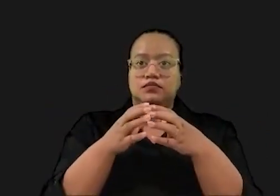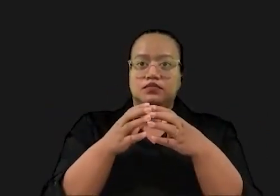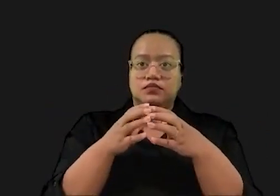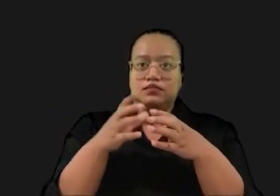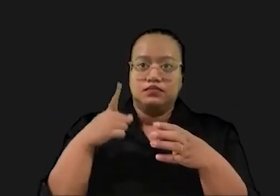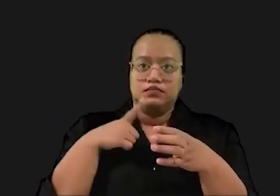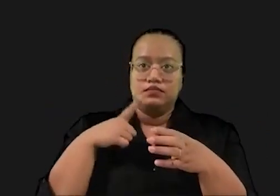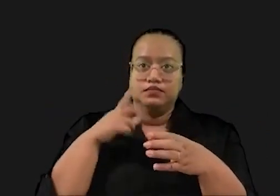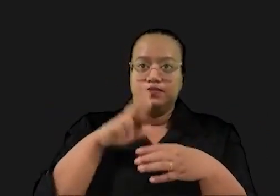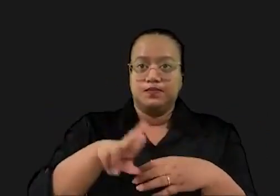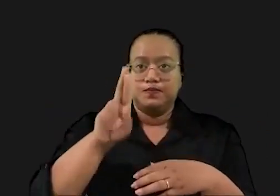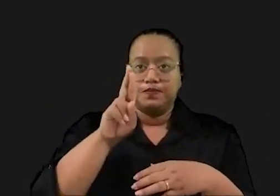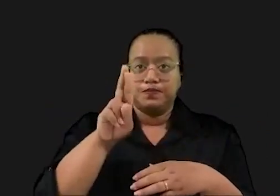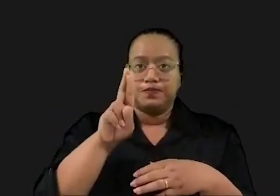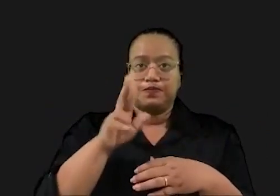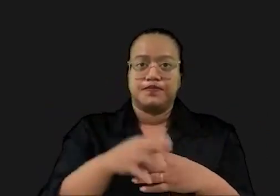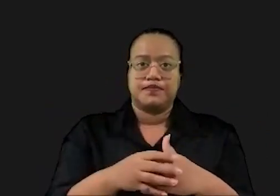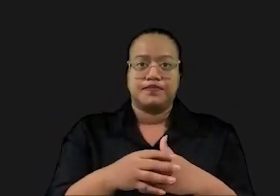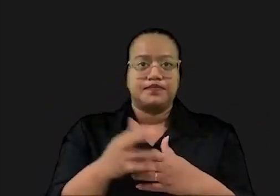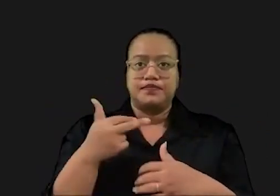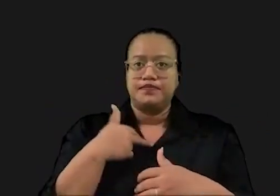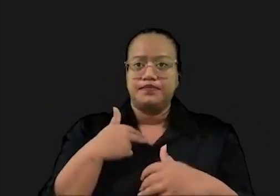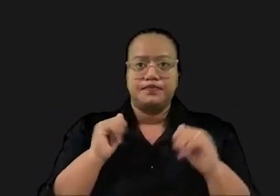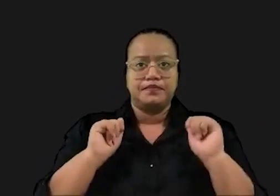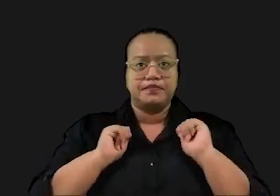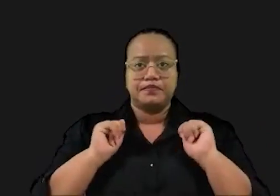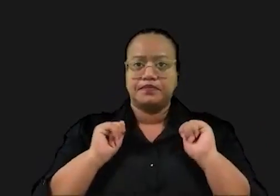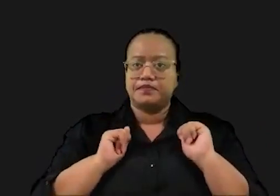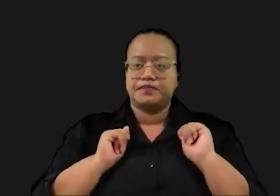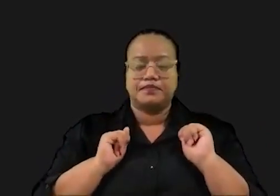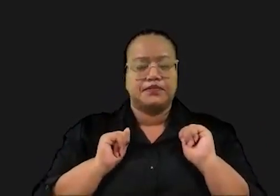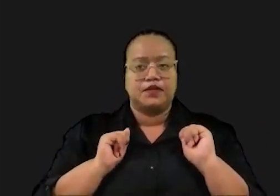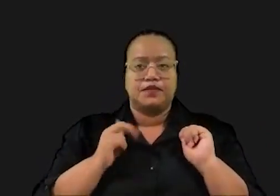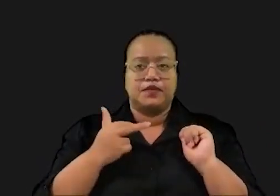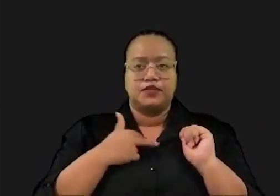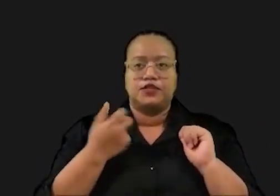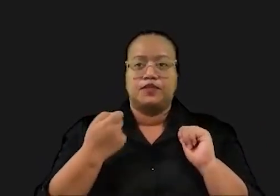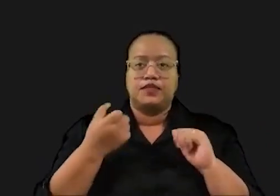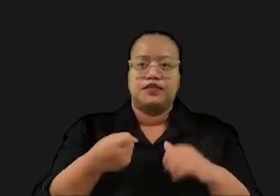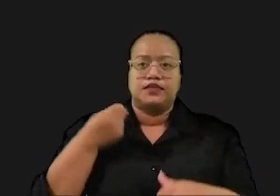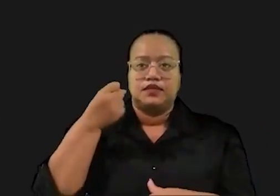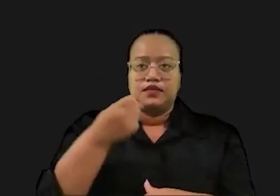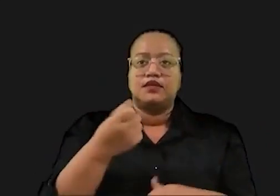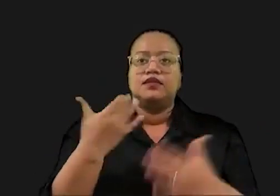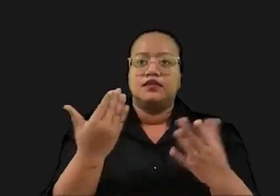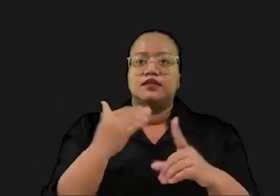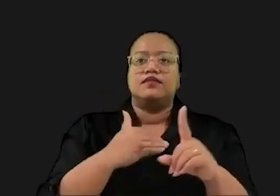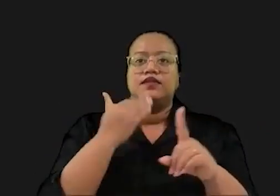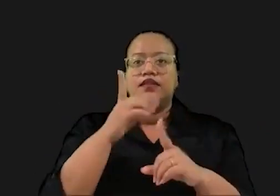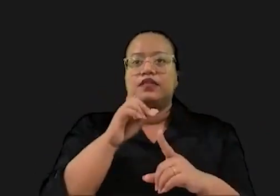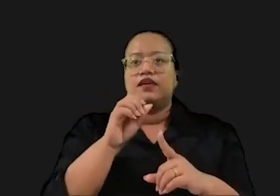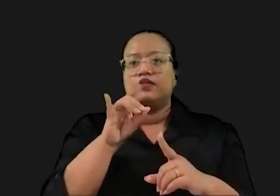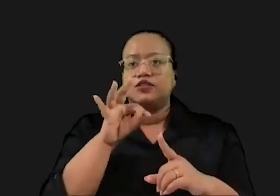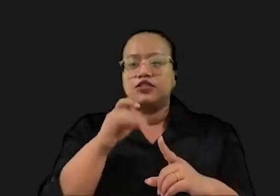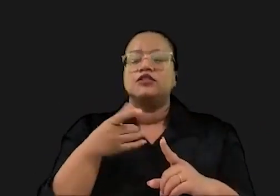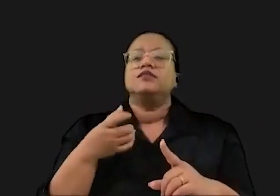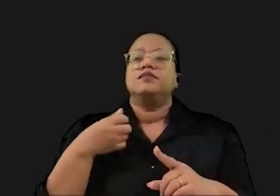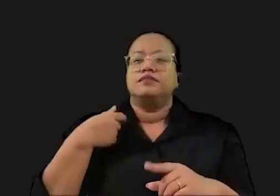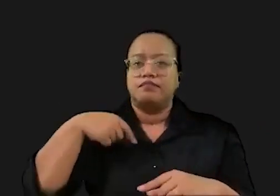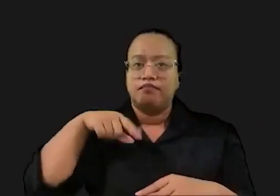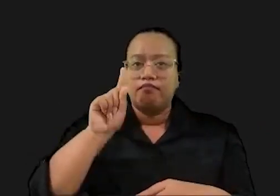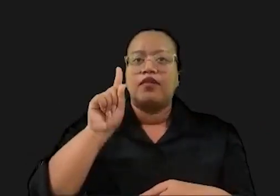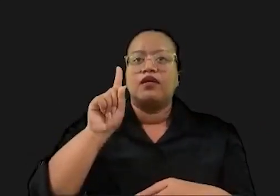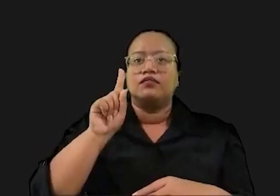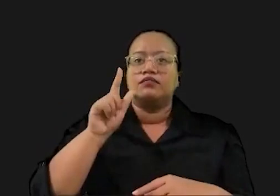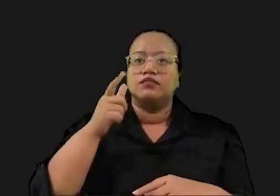nos omitir. Nós devemos estar presentes. Então, quando disser Daldice, presente. Brandão, presente.